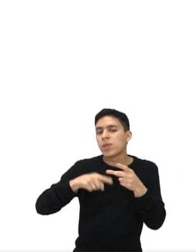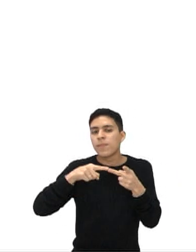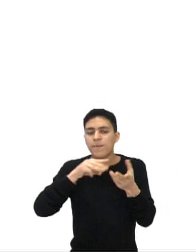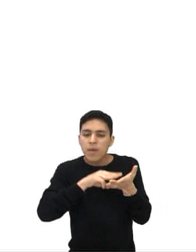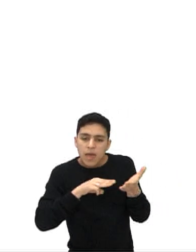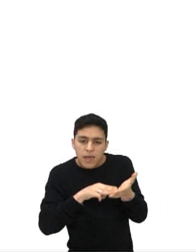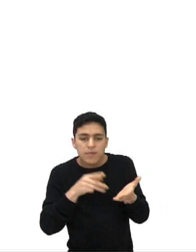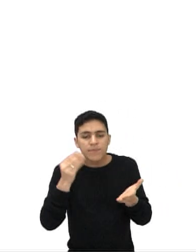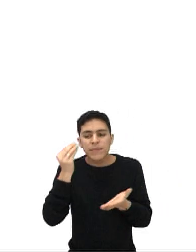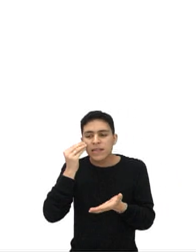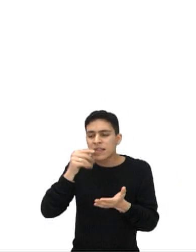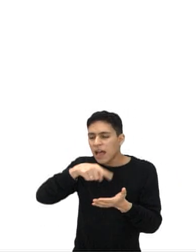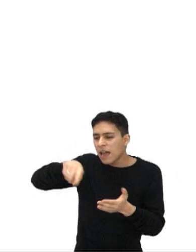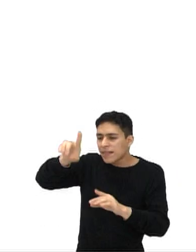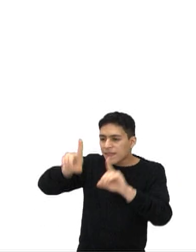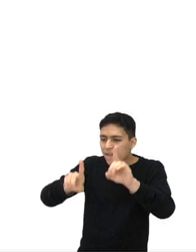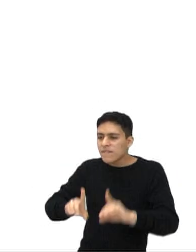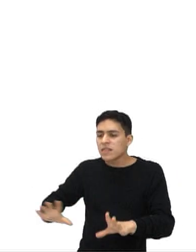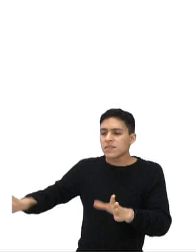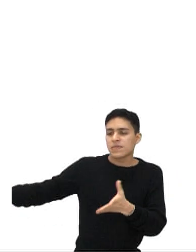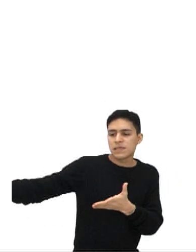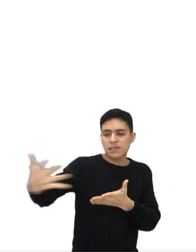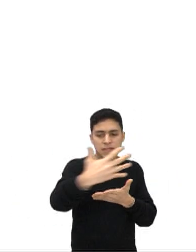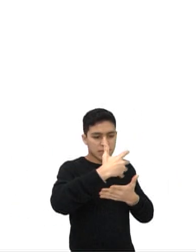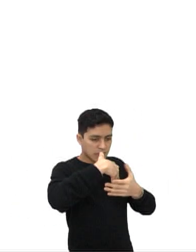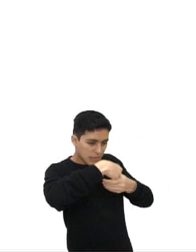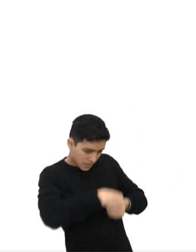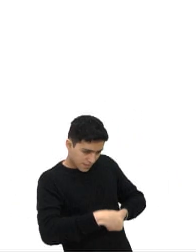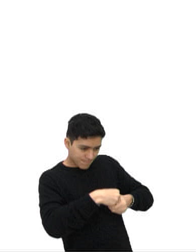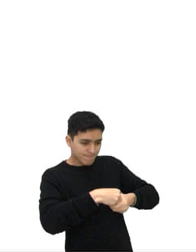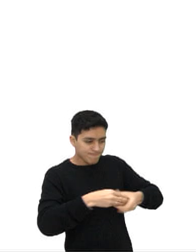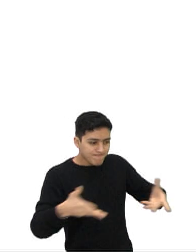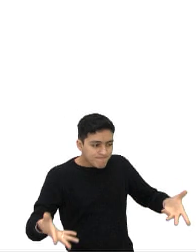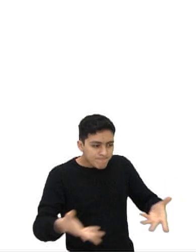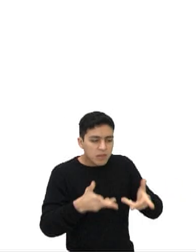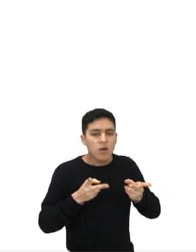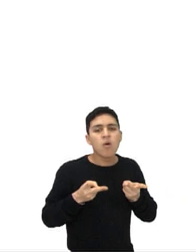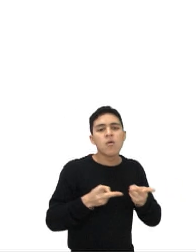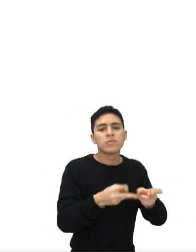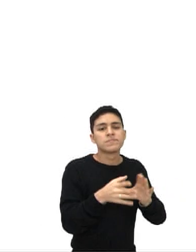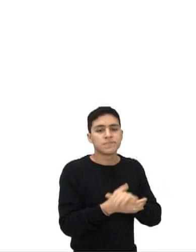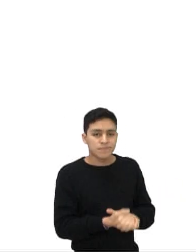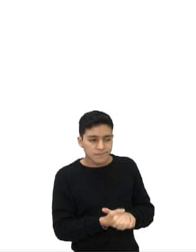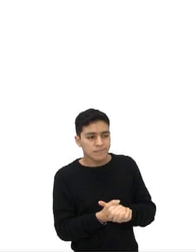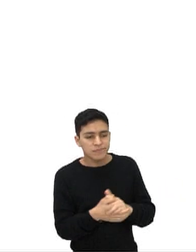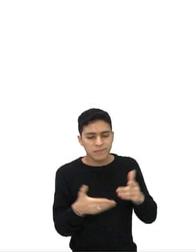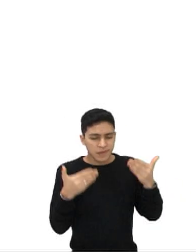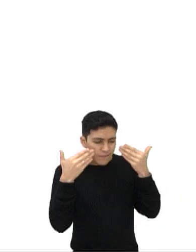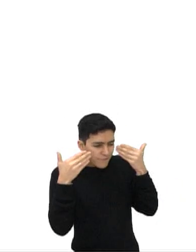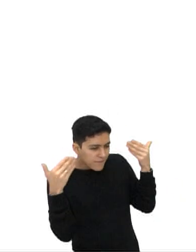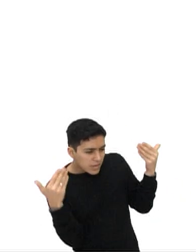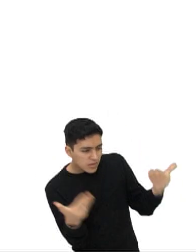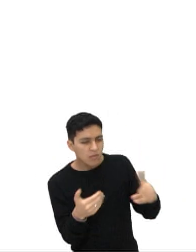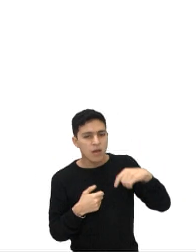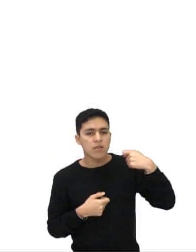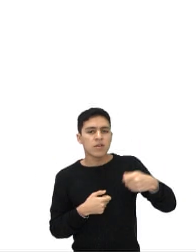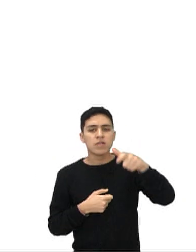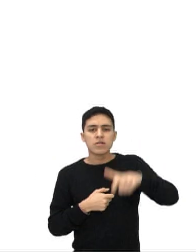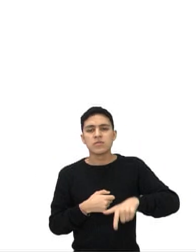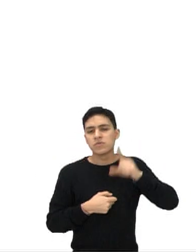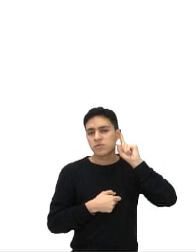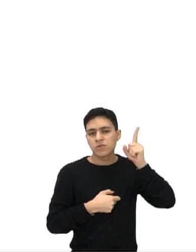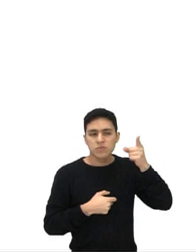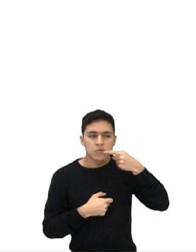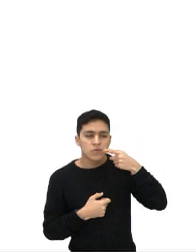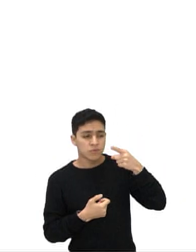para acolher esses deficientes e incentivar a sua continuidade. elevar a visualização dos surdos como